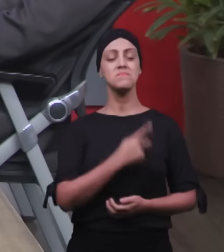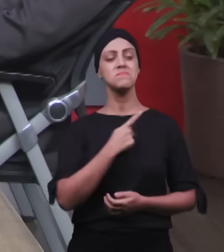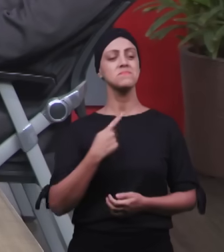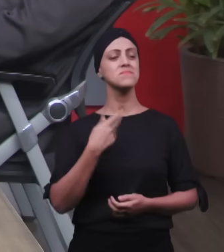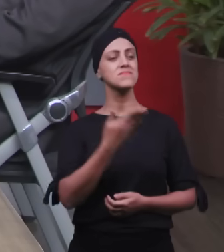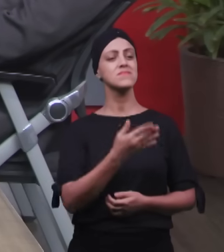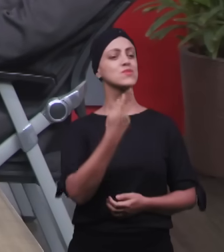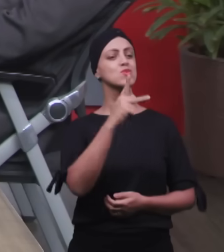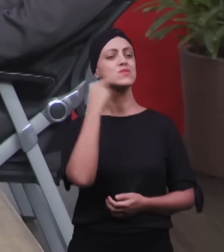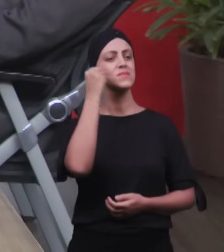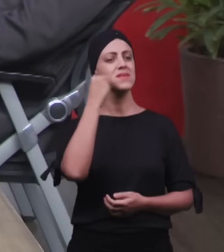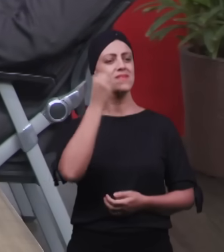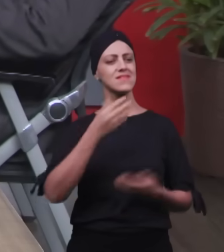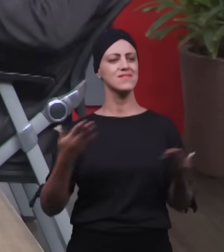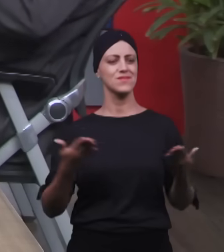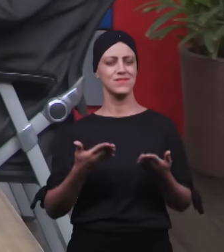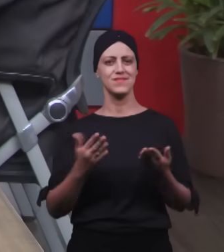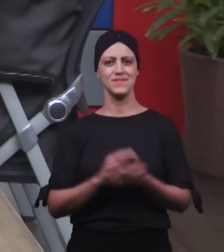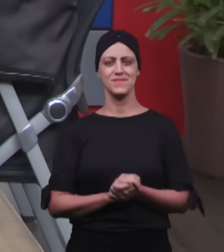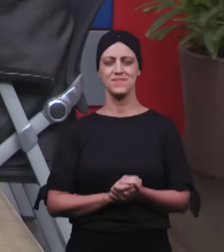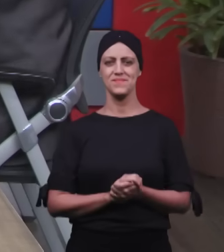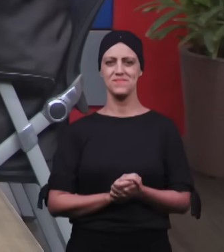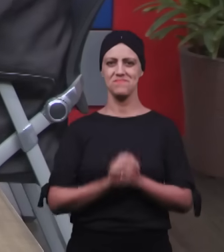sua experiência hoje